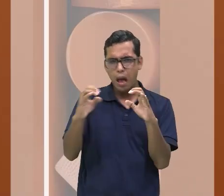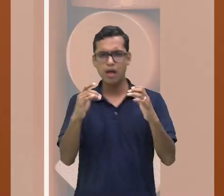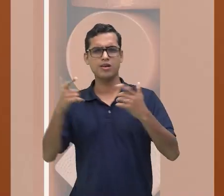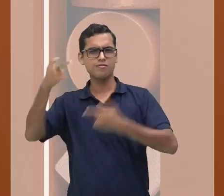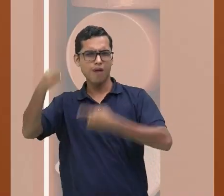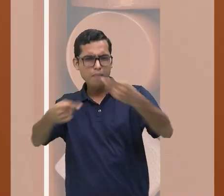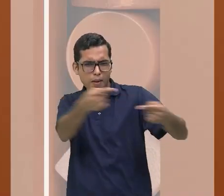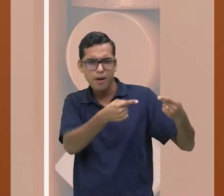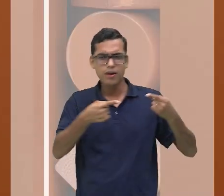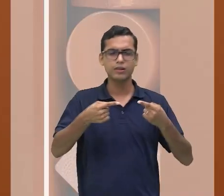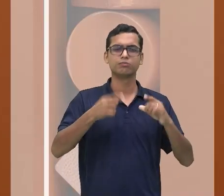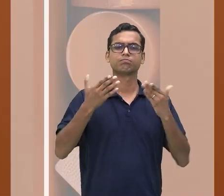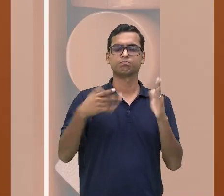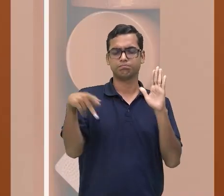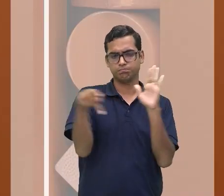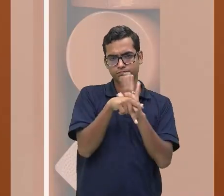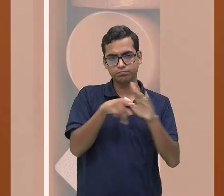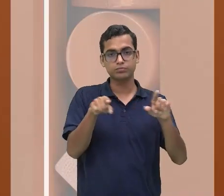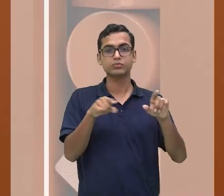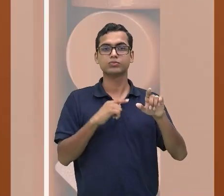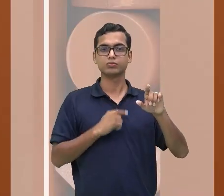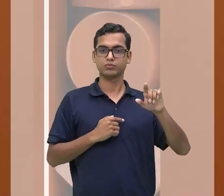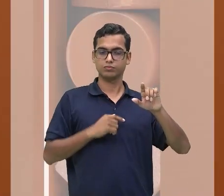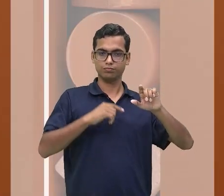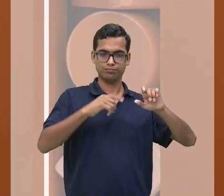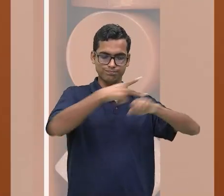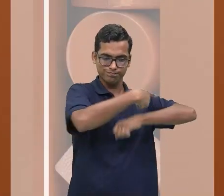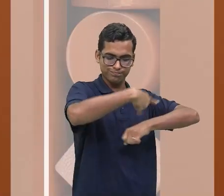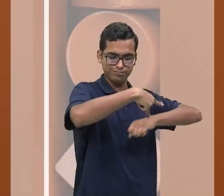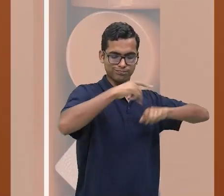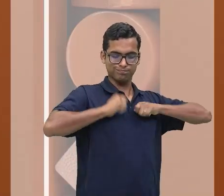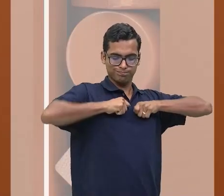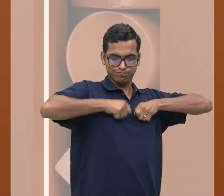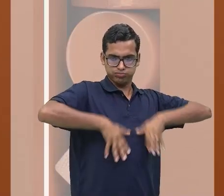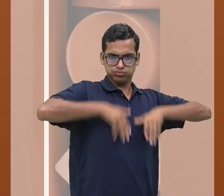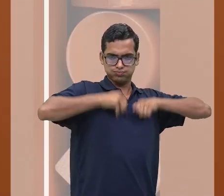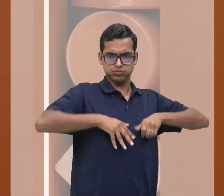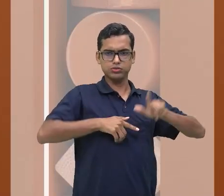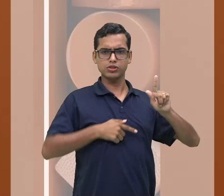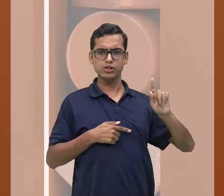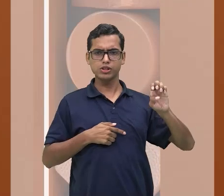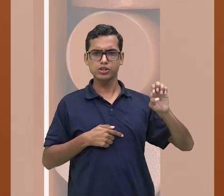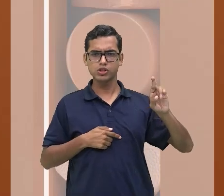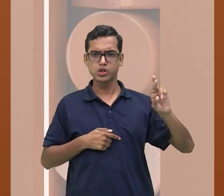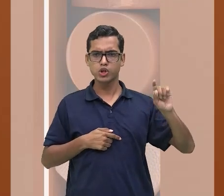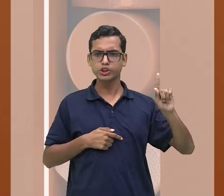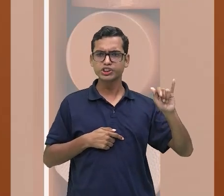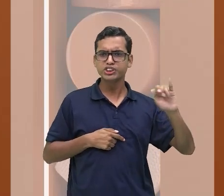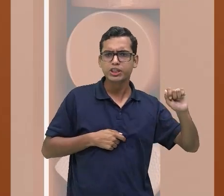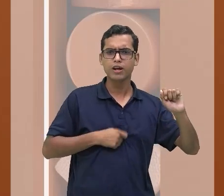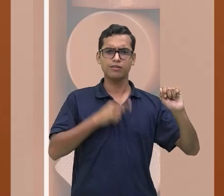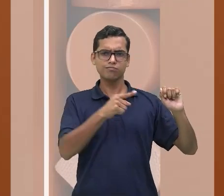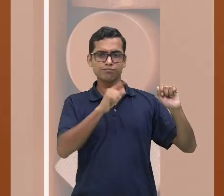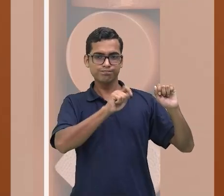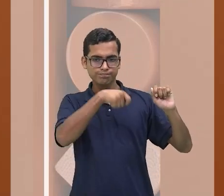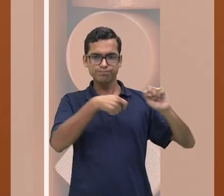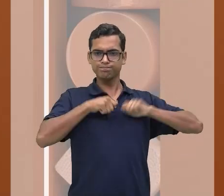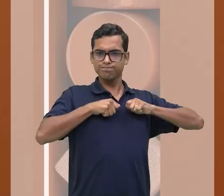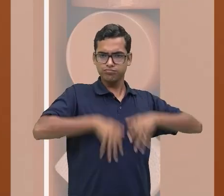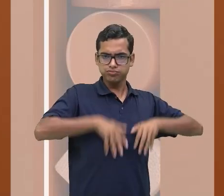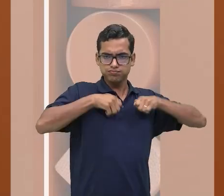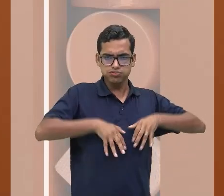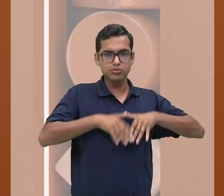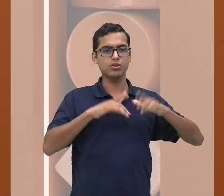surgindo por relações aí da Rússia. Então, a Geórgia ela acaba também saindo da CEI. Tá?